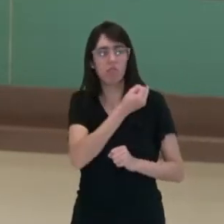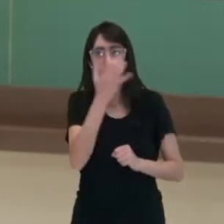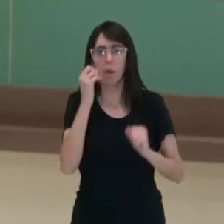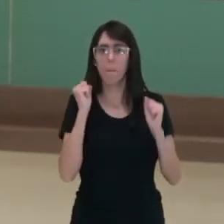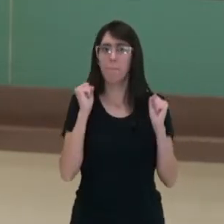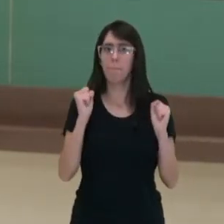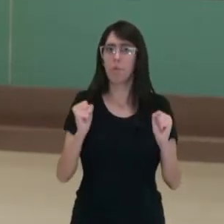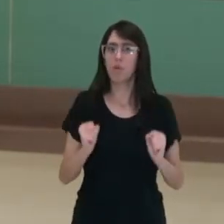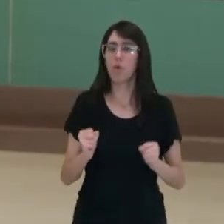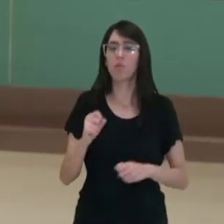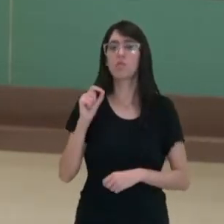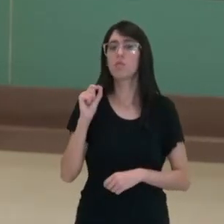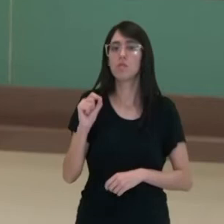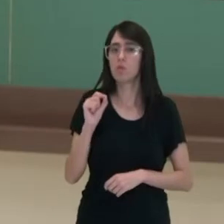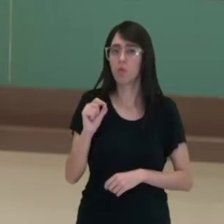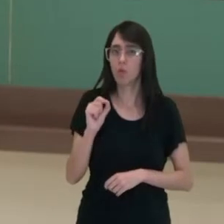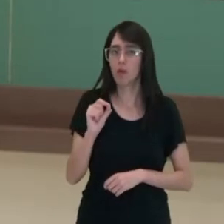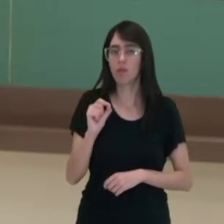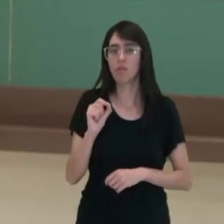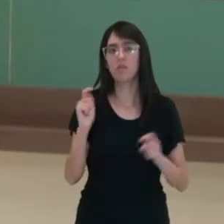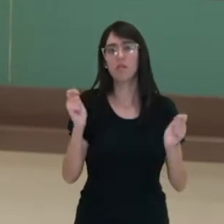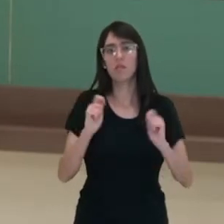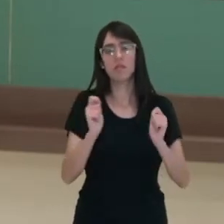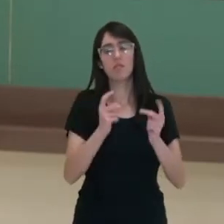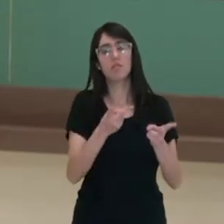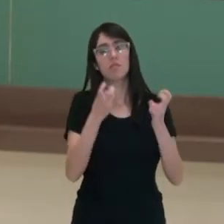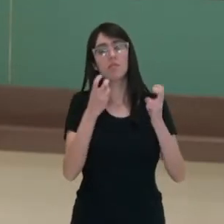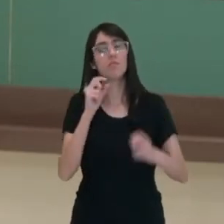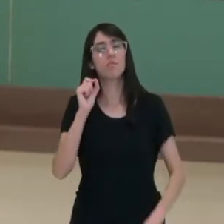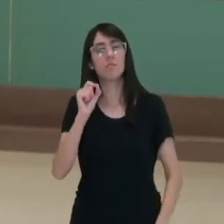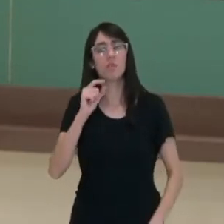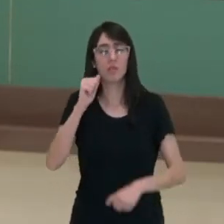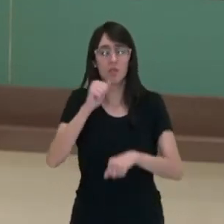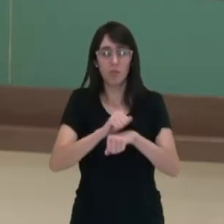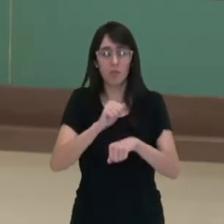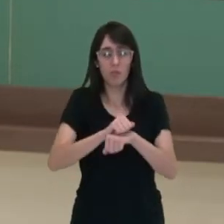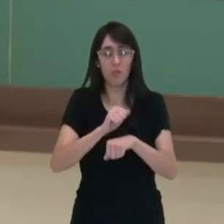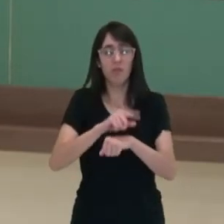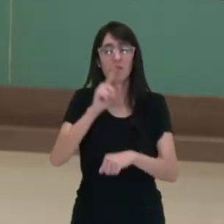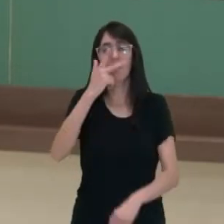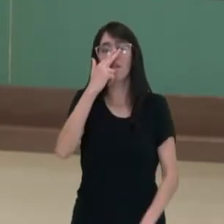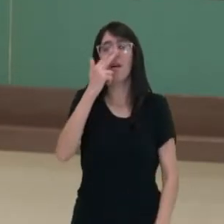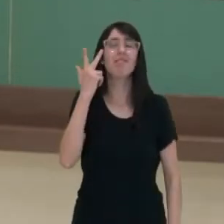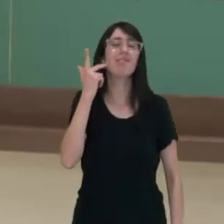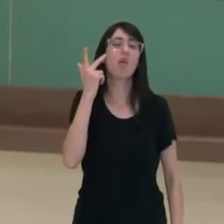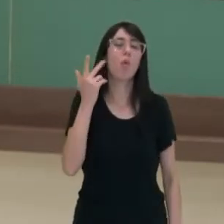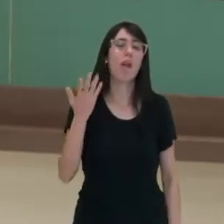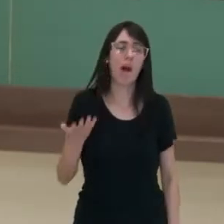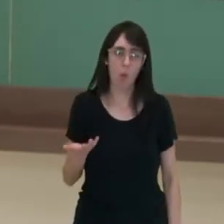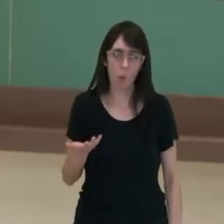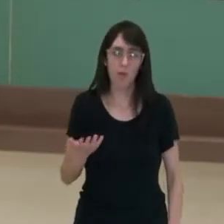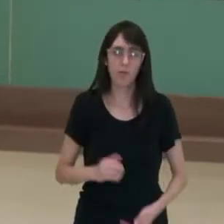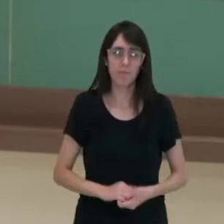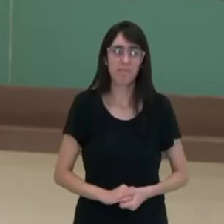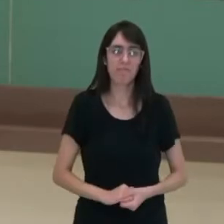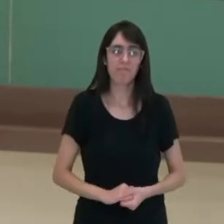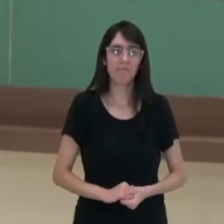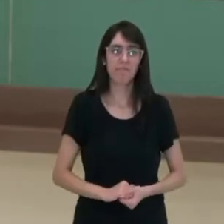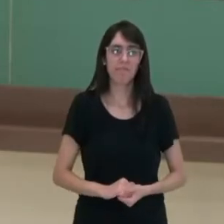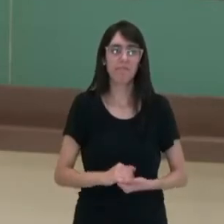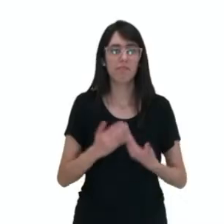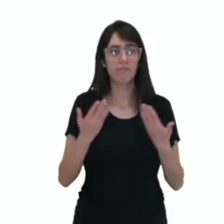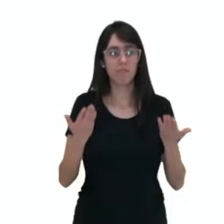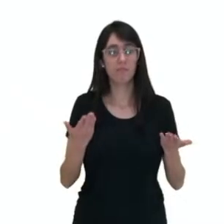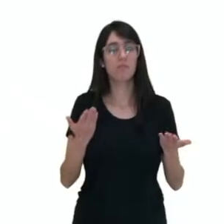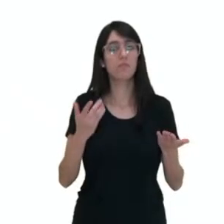que acabam entendendo a miséria e a pobreza como algo natural. Então, está em